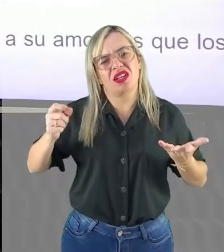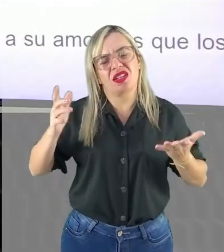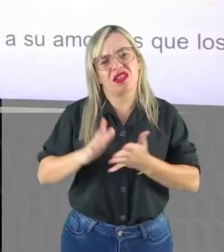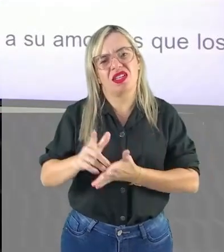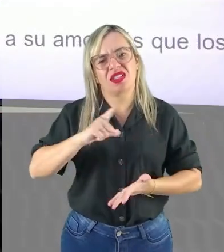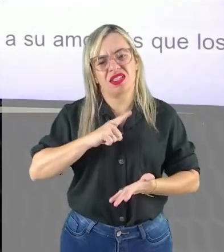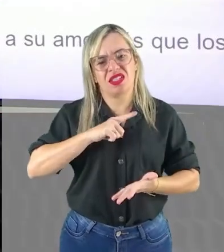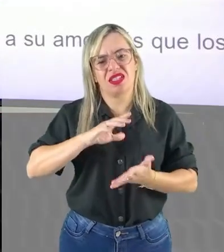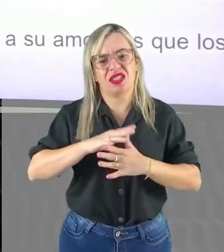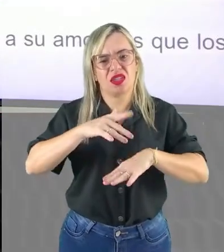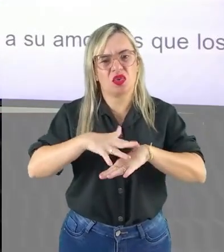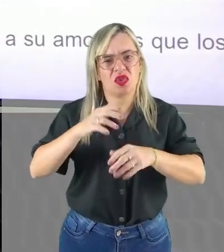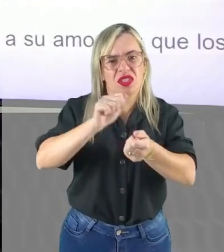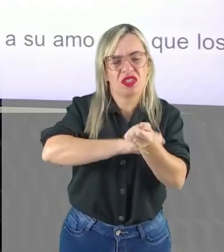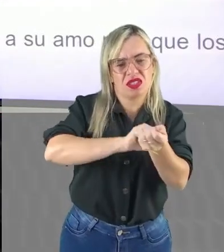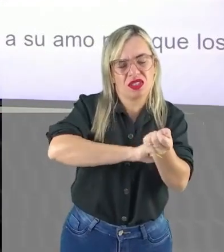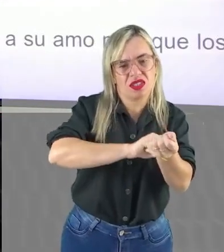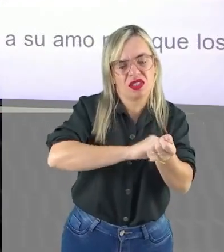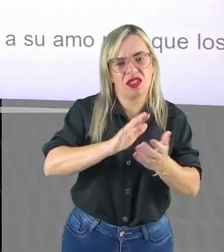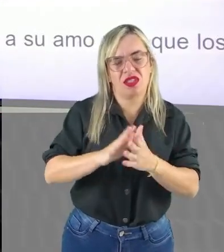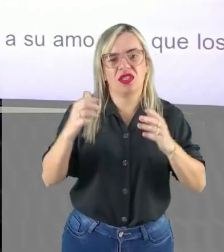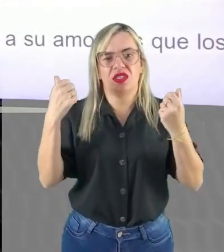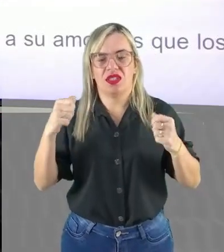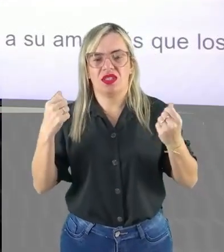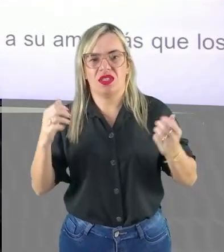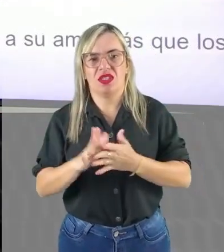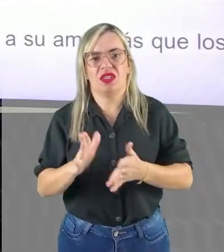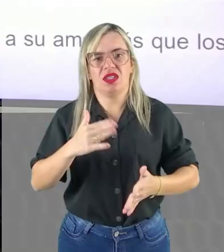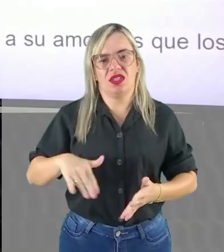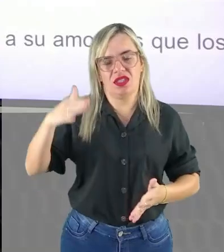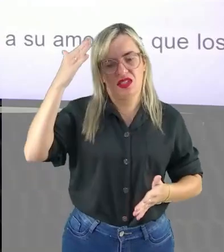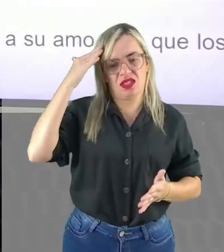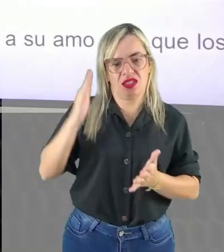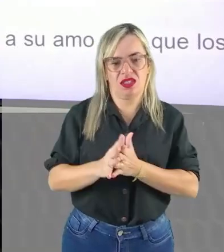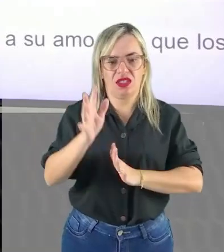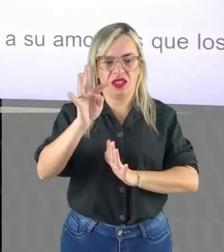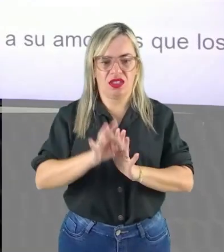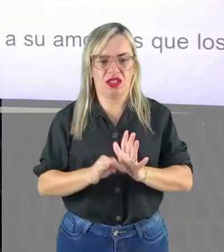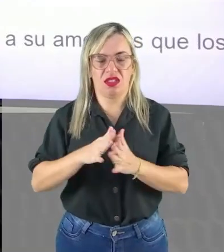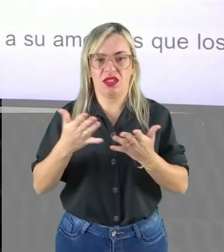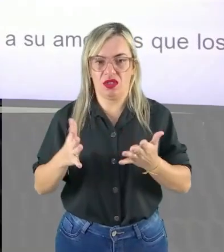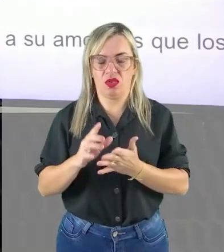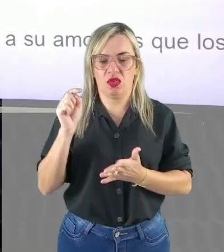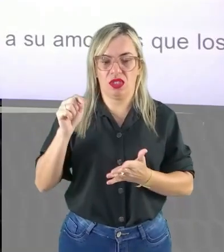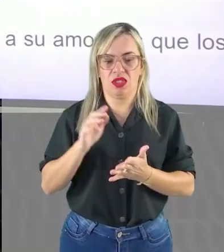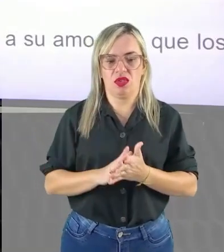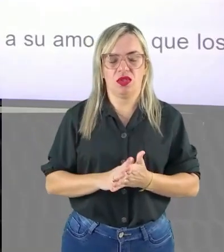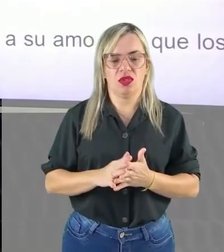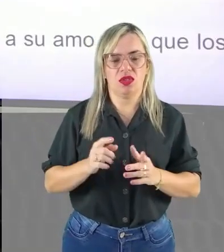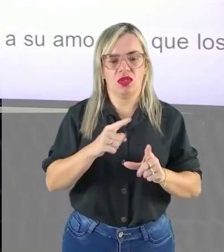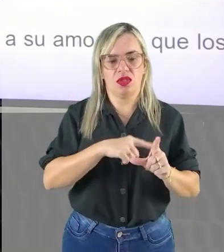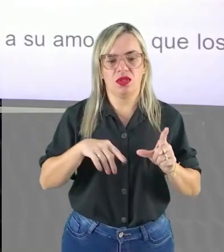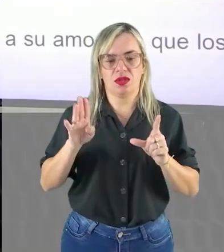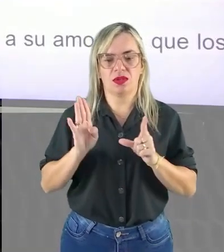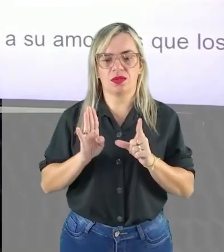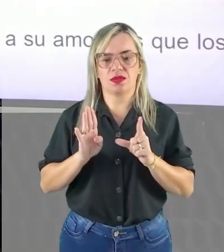na pessoa? B, mas a gente precisa entender o texto, ele fala isso, tá? B, orientar ao leitor que os gatos